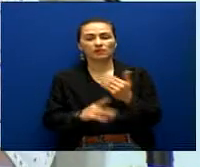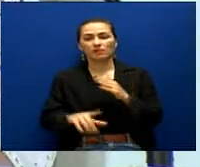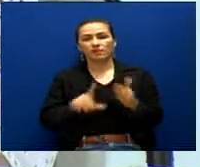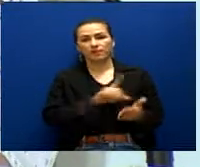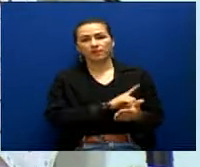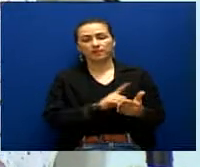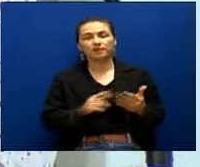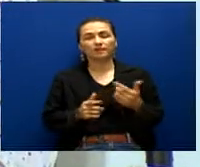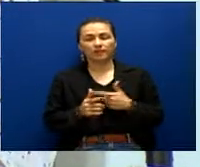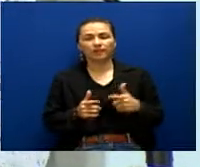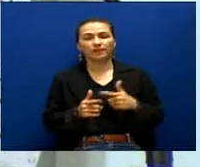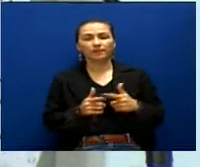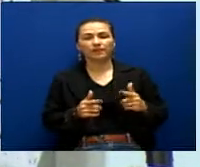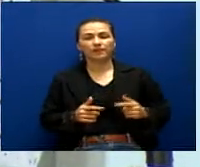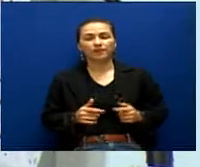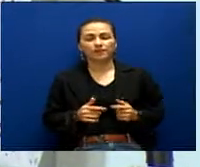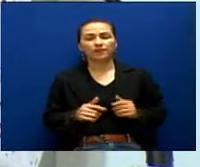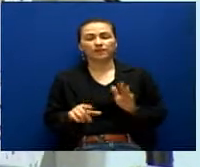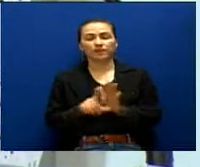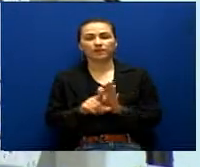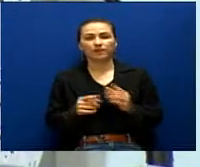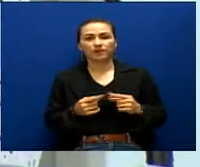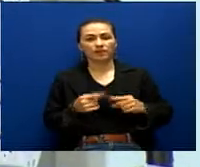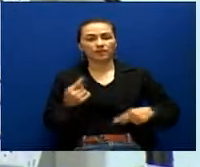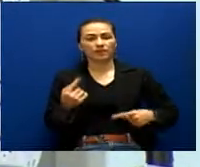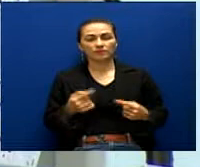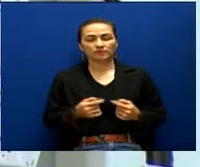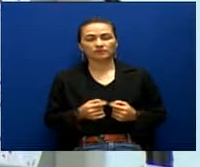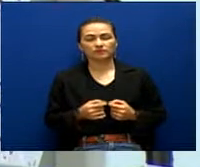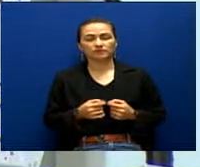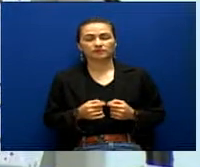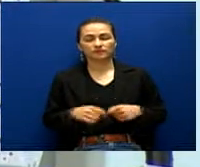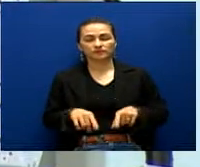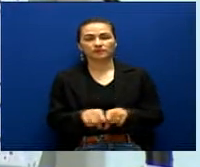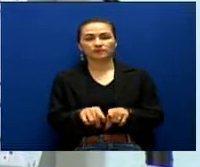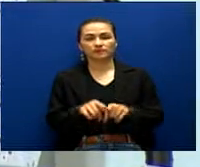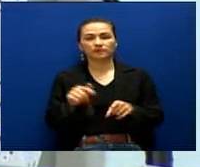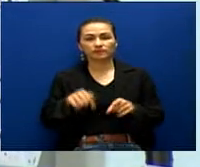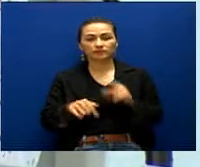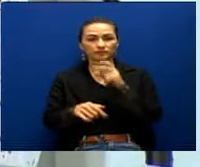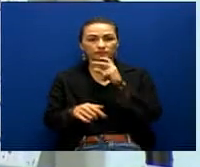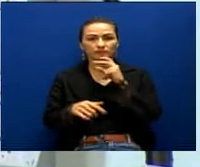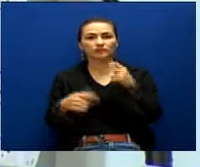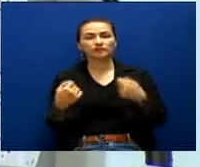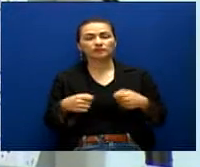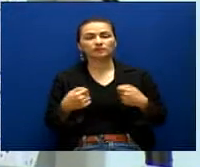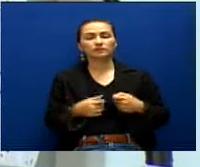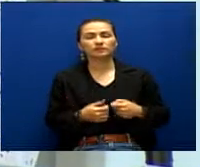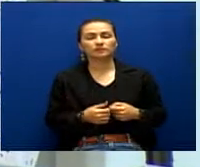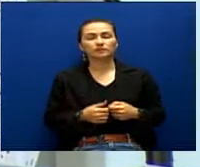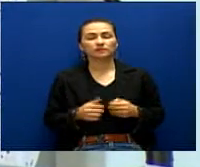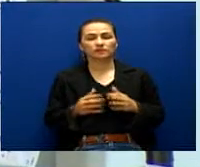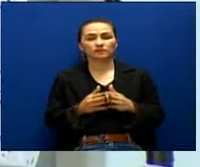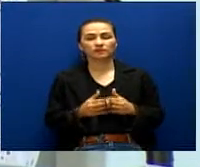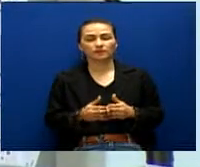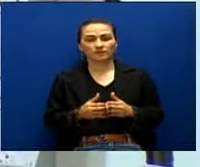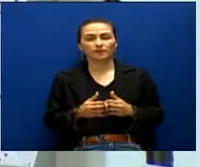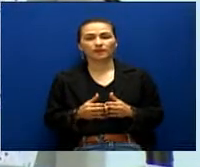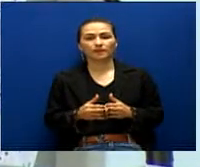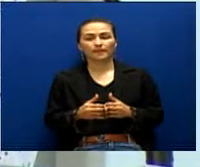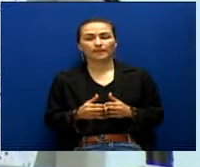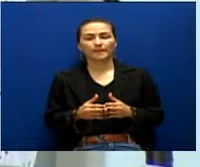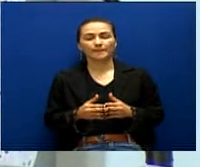também estava como inconstitucional e também tem uma necessidade para a cidade de Sorocaba, eu peço também que seja quebrado a